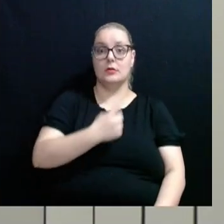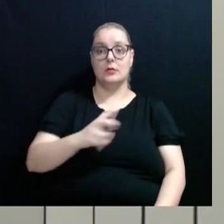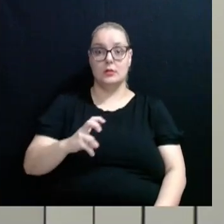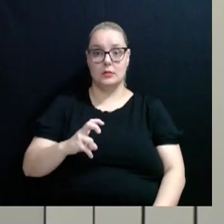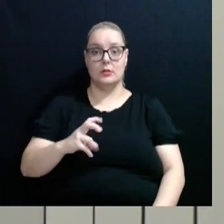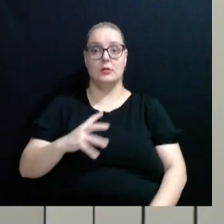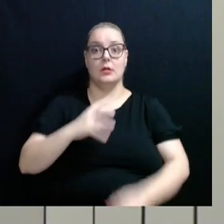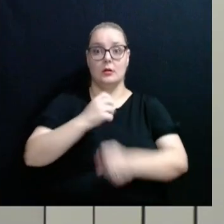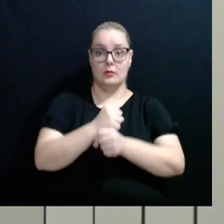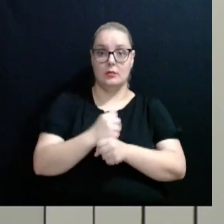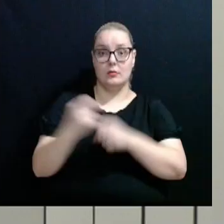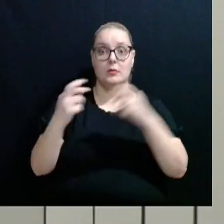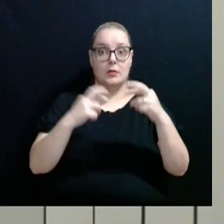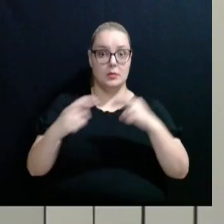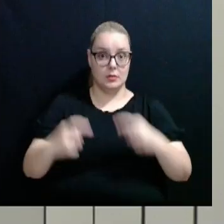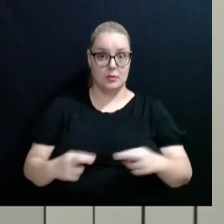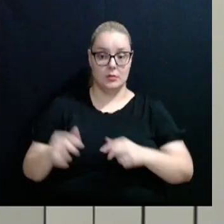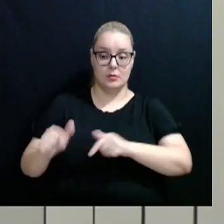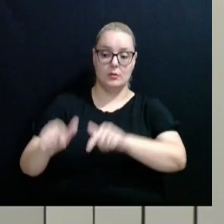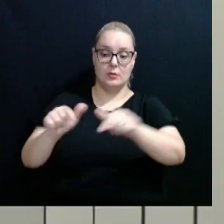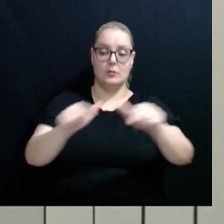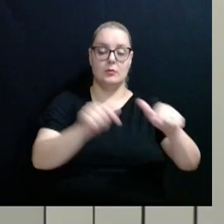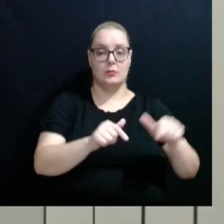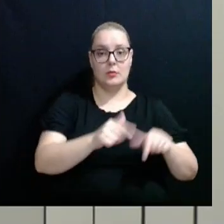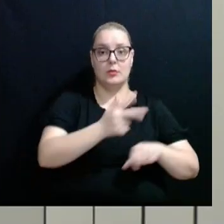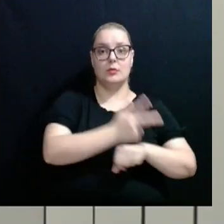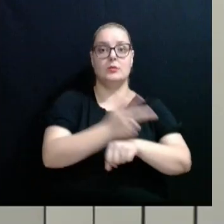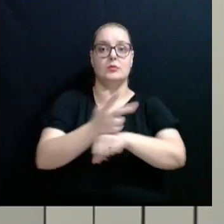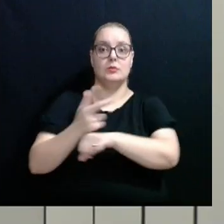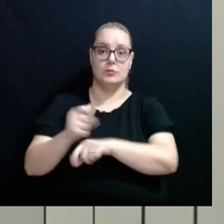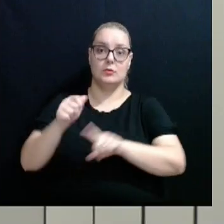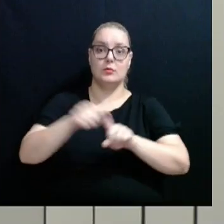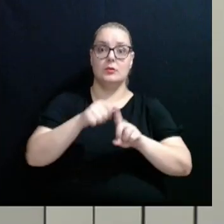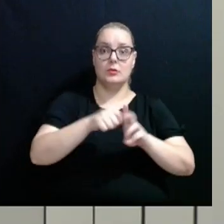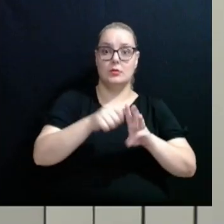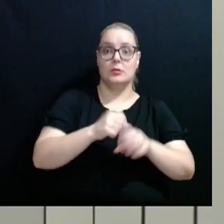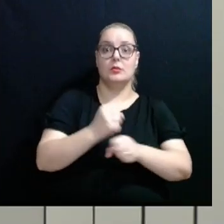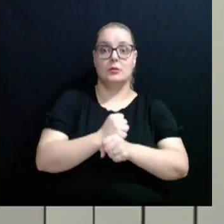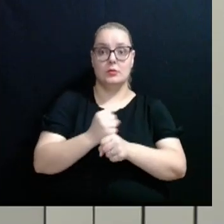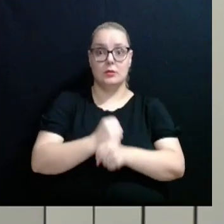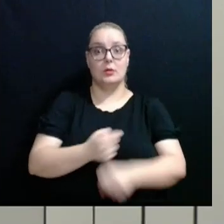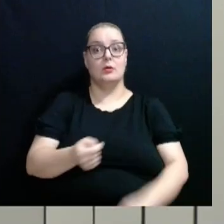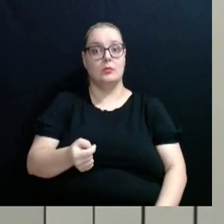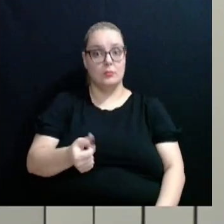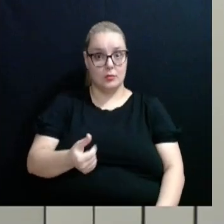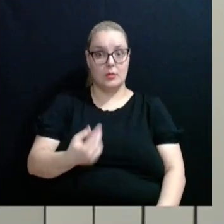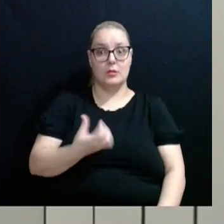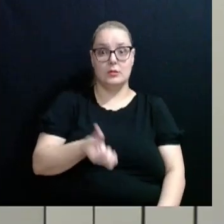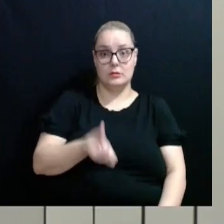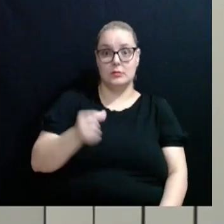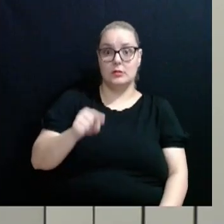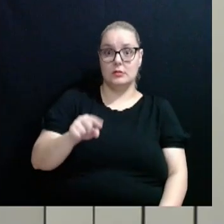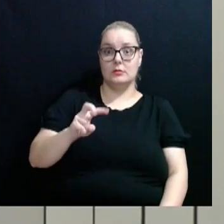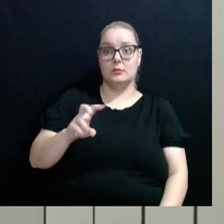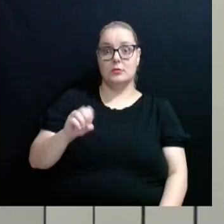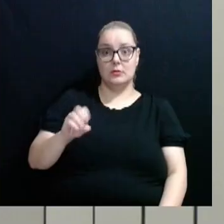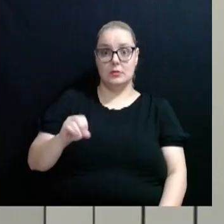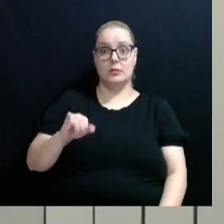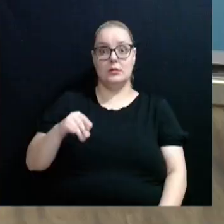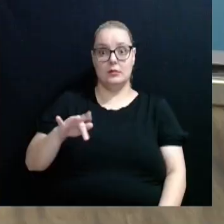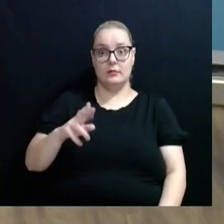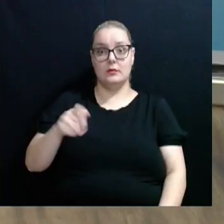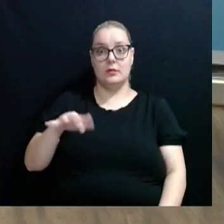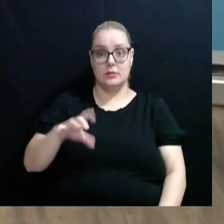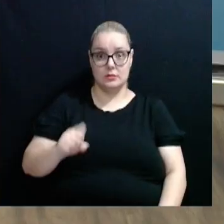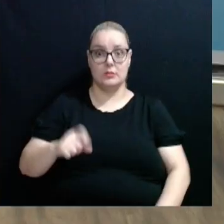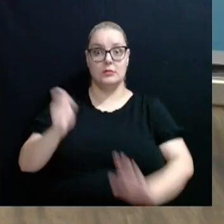por câmeras e só nos 3 primeiros meses deste ano foram quase 6.500 infrações registradas.